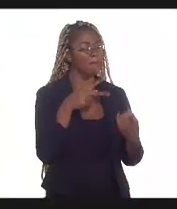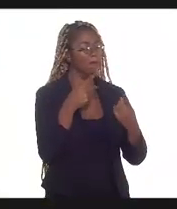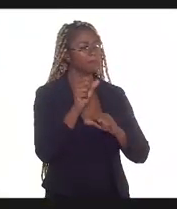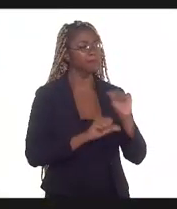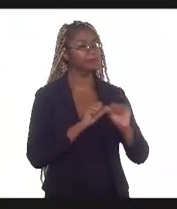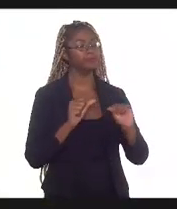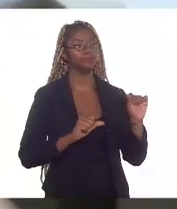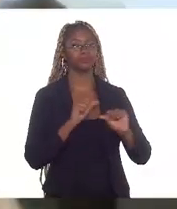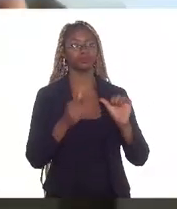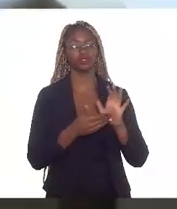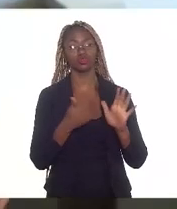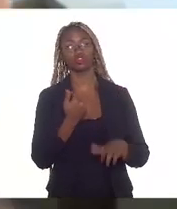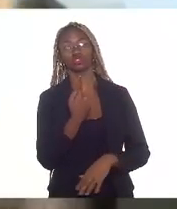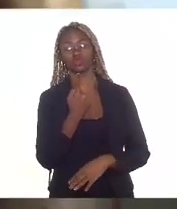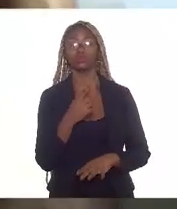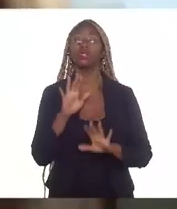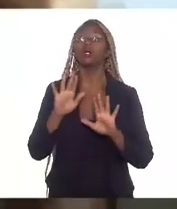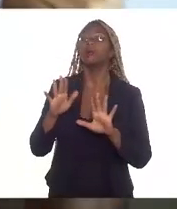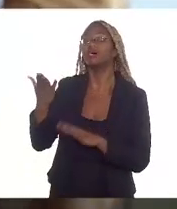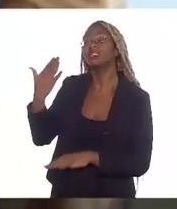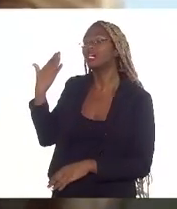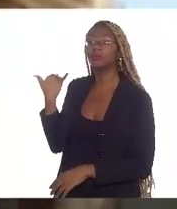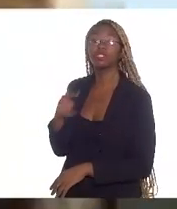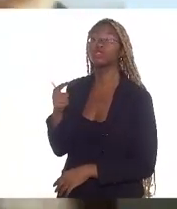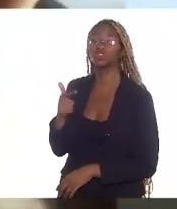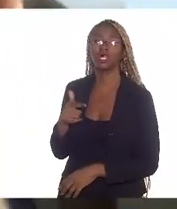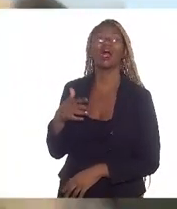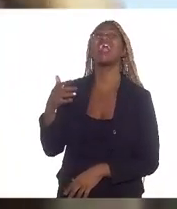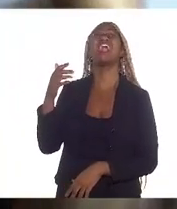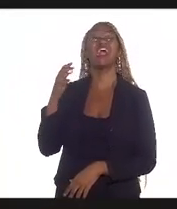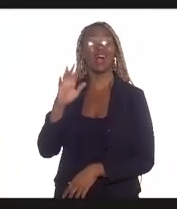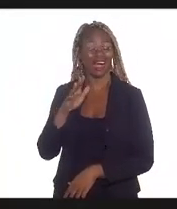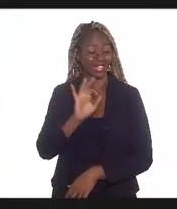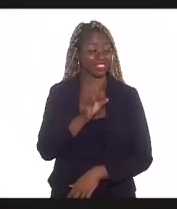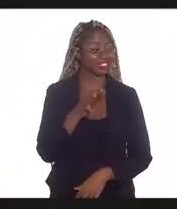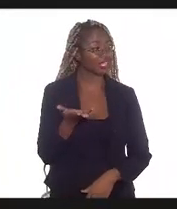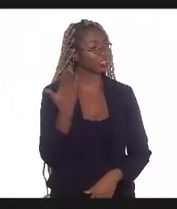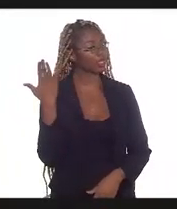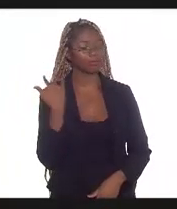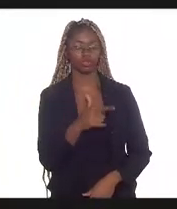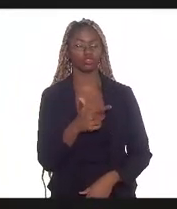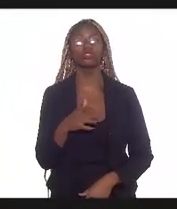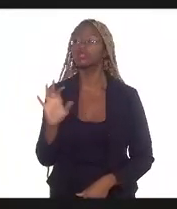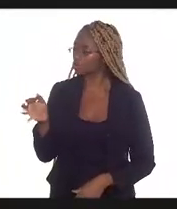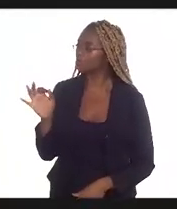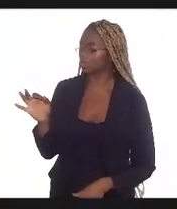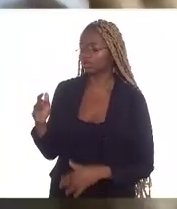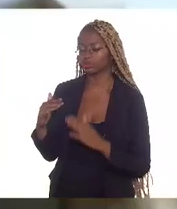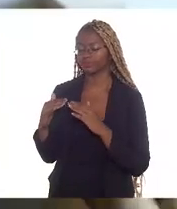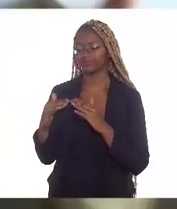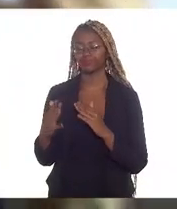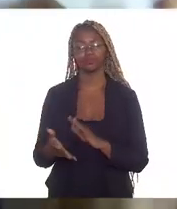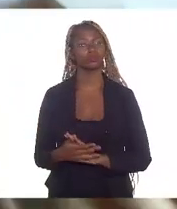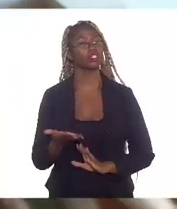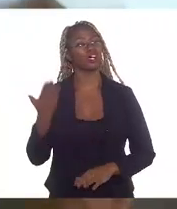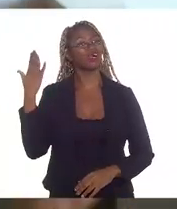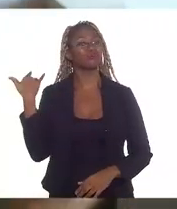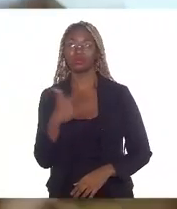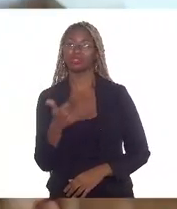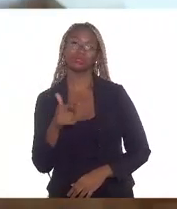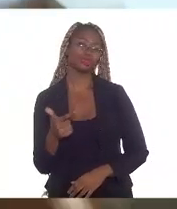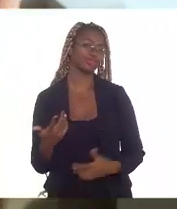né? Sim, querido, mas na época não tinha. Ah, na época. Na época não tinha, é verdade. Por isso, eu tô dizendo, na época era